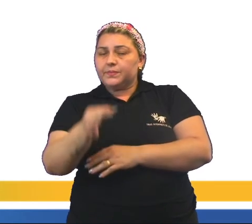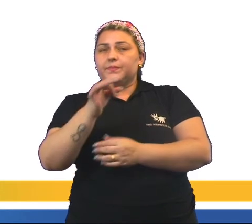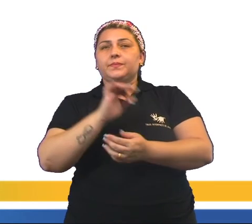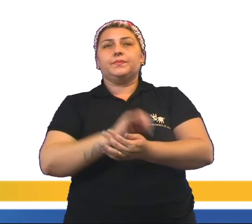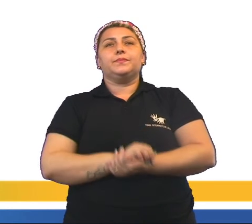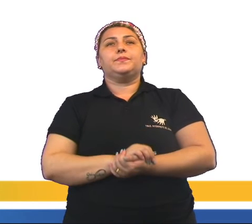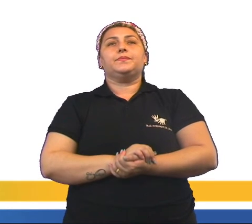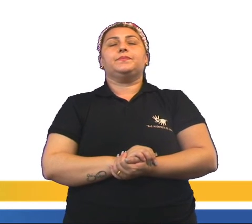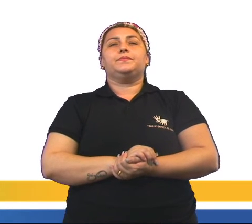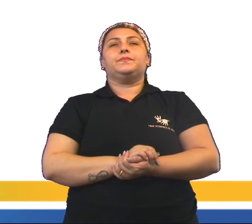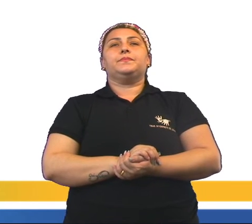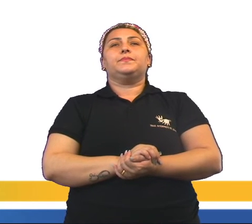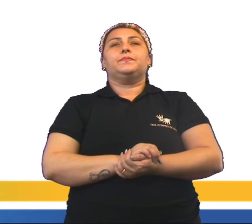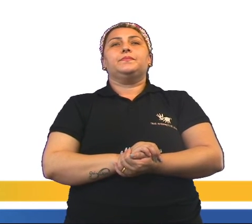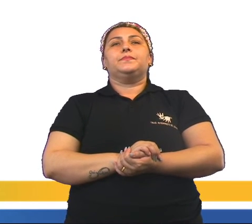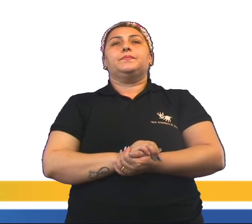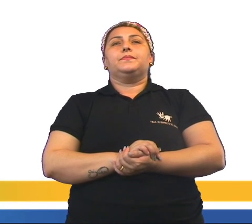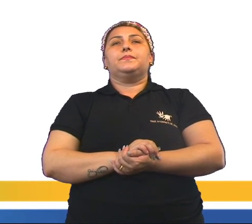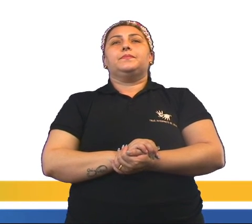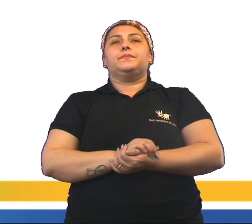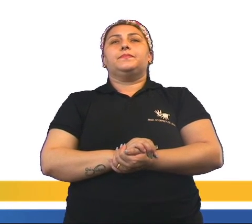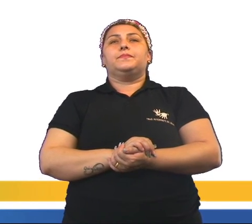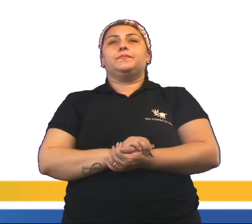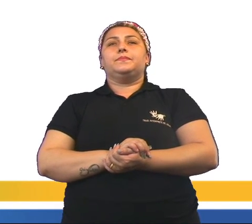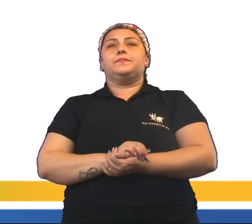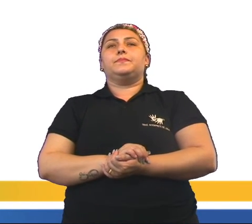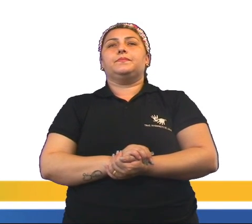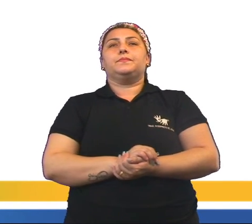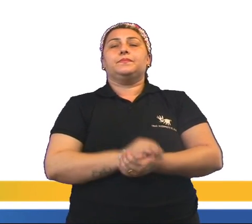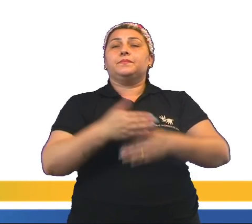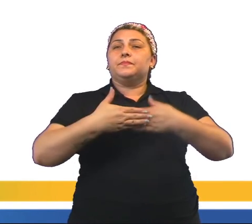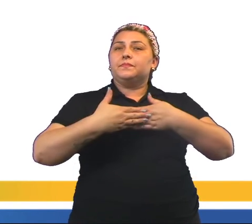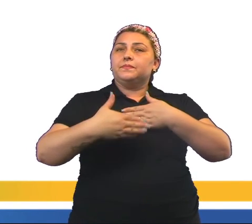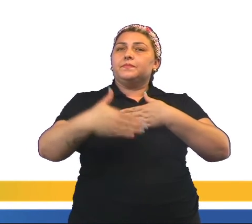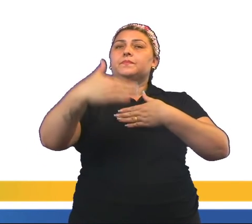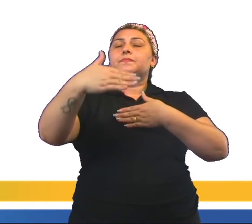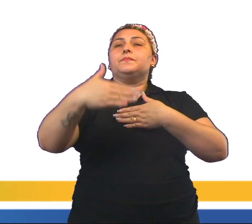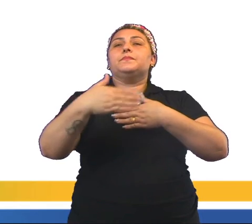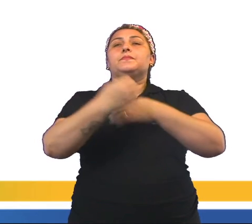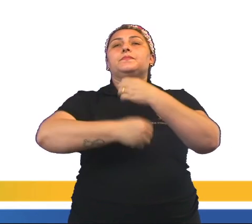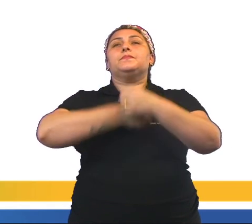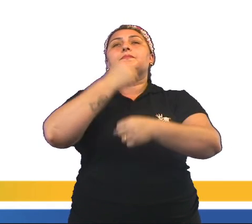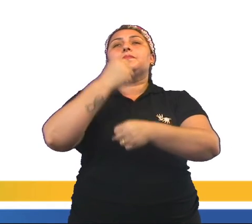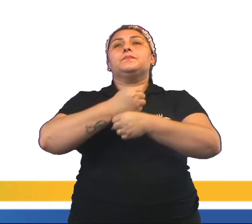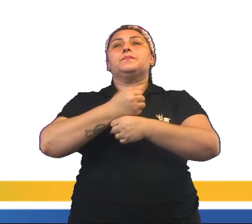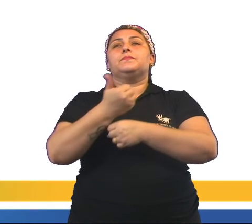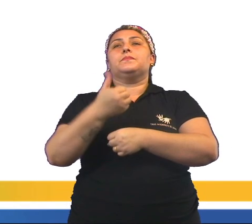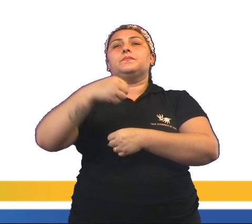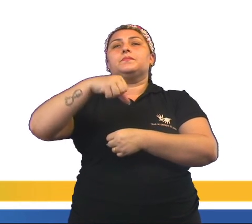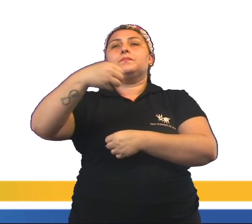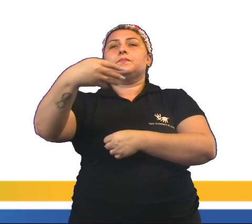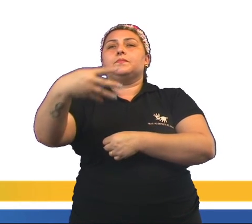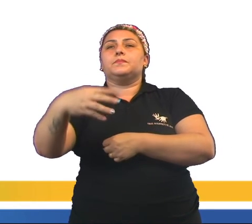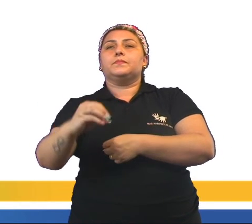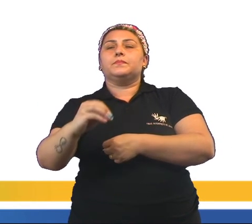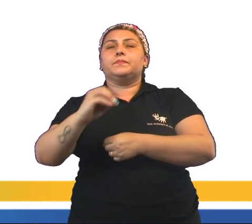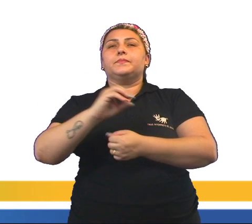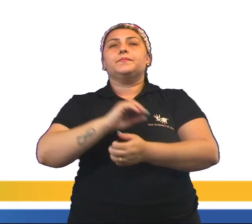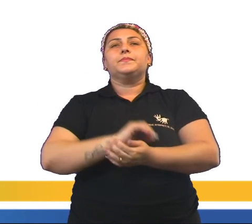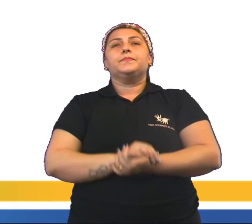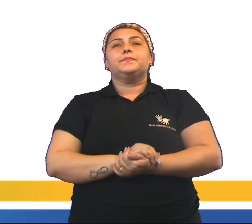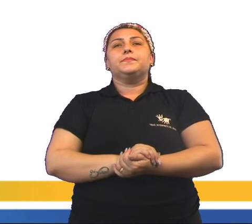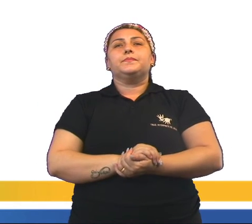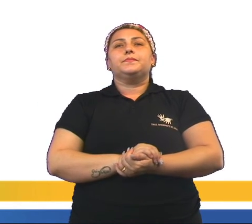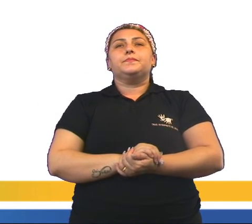os estereótipos que foram atribuídos à mulher a partir da década de... não só a partir da década de